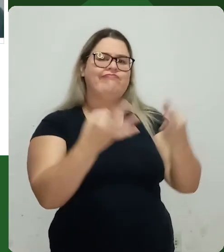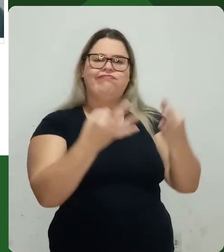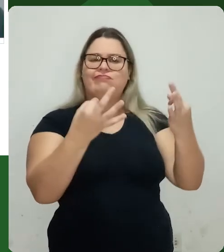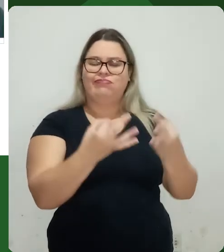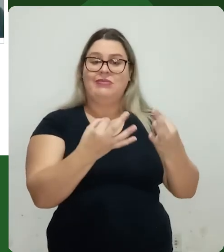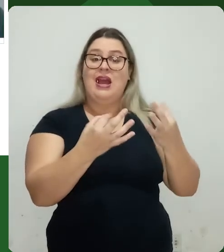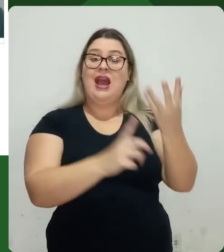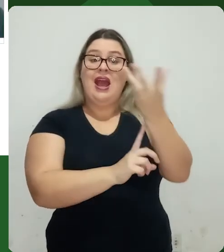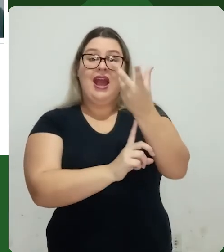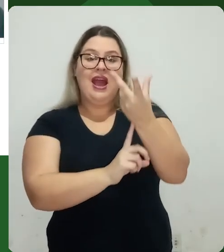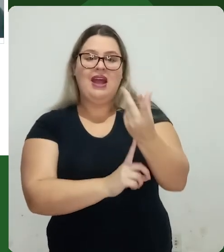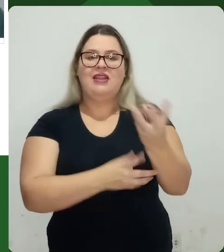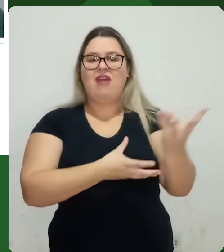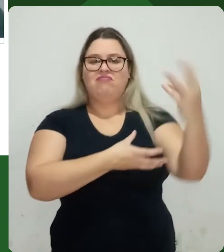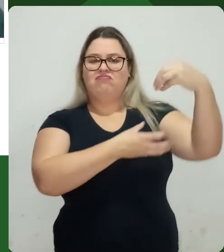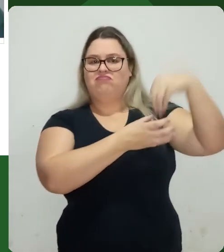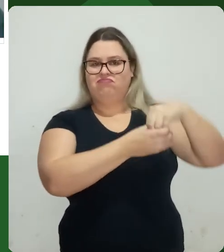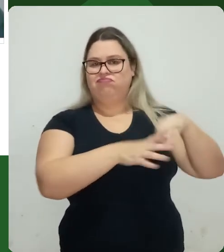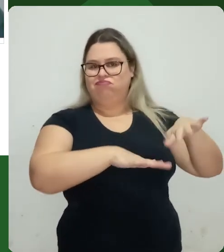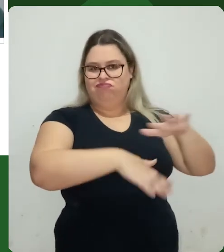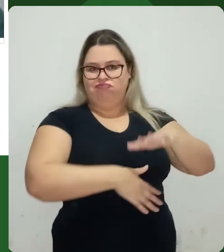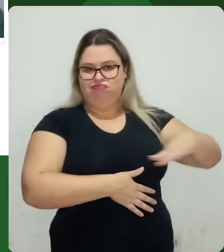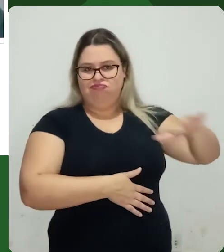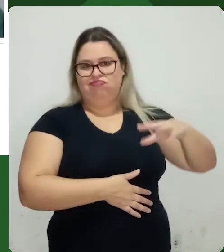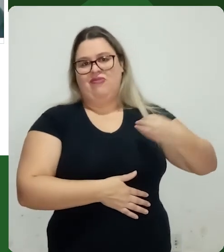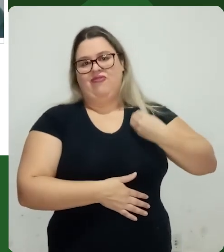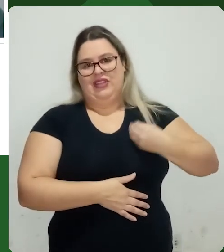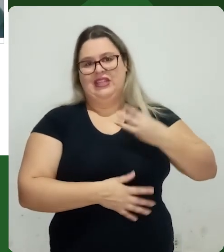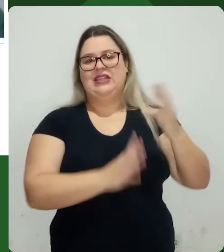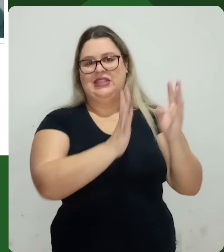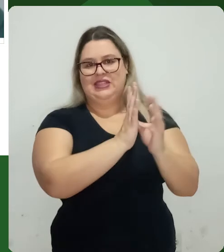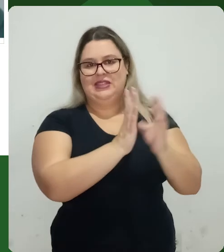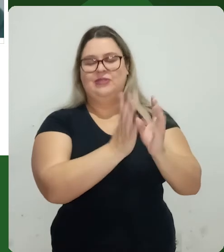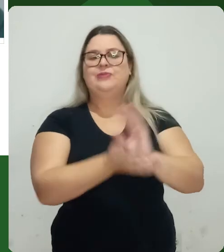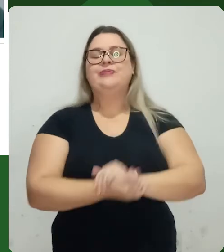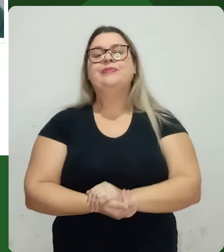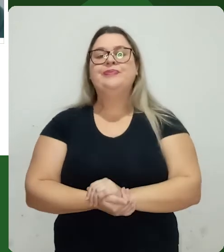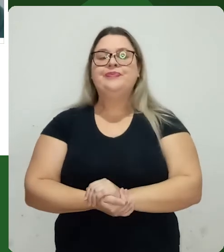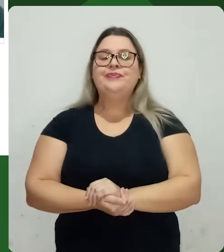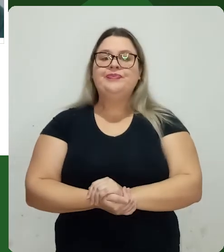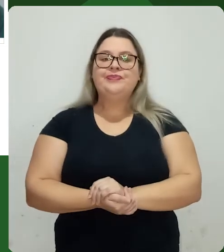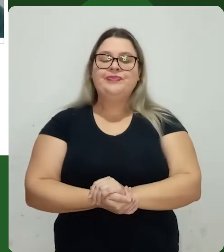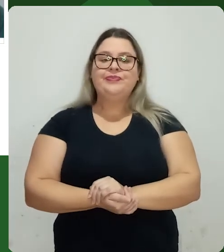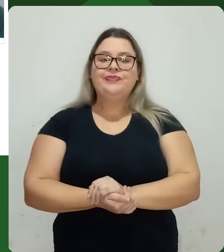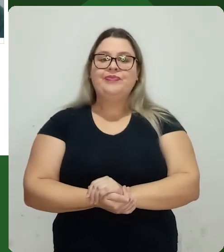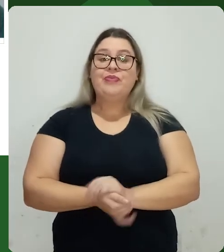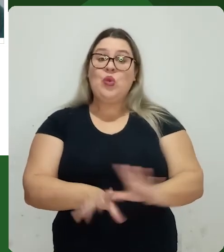como eu falei, a arte estava incorporada à vida das pessoas.